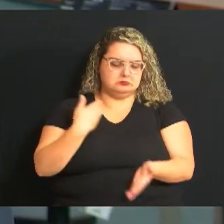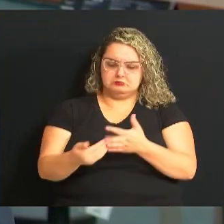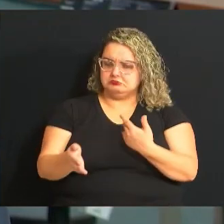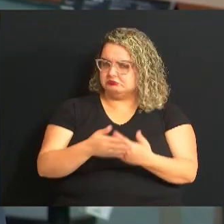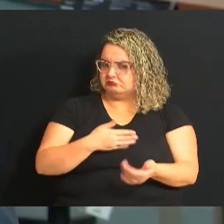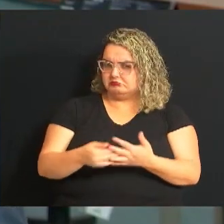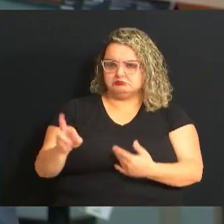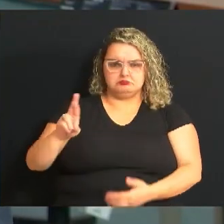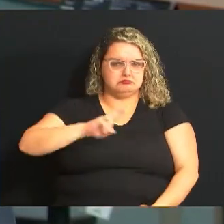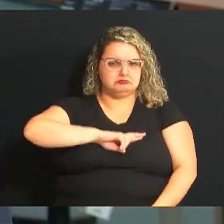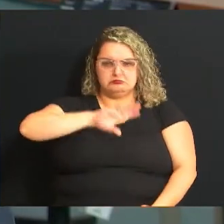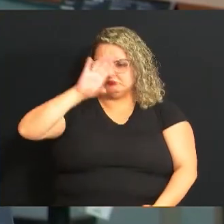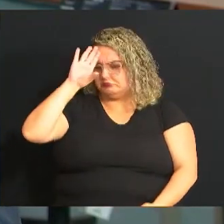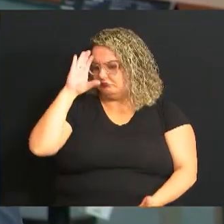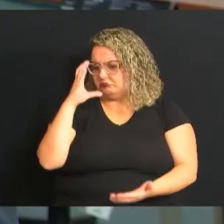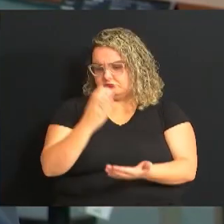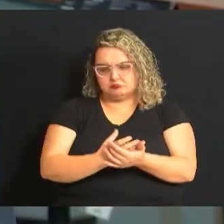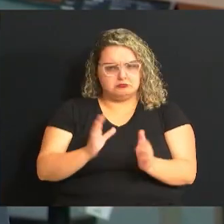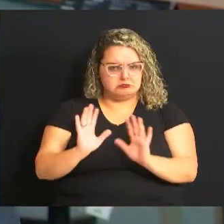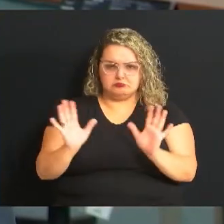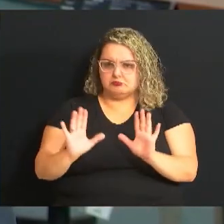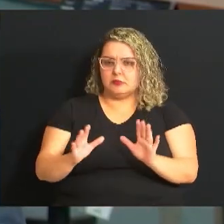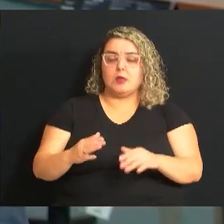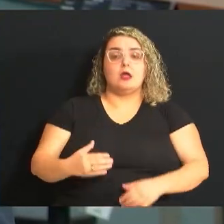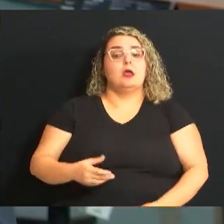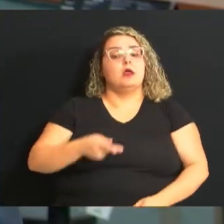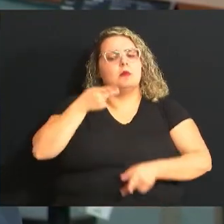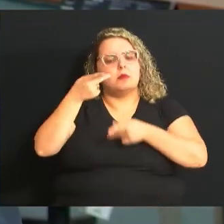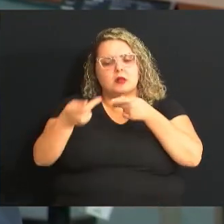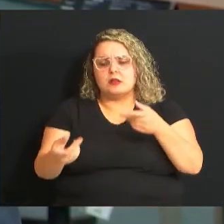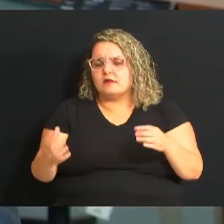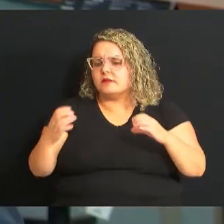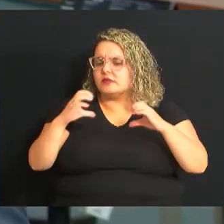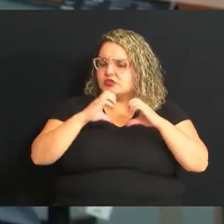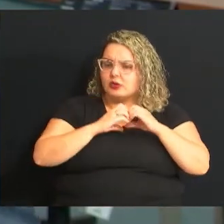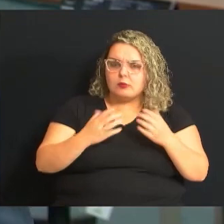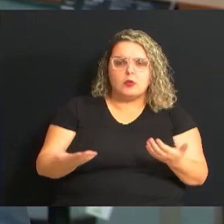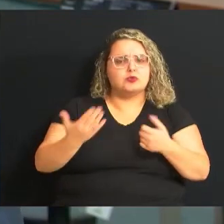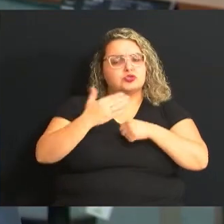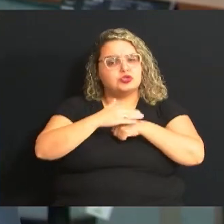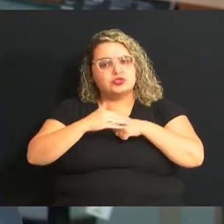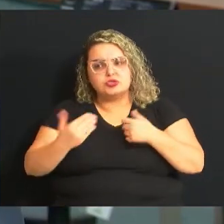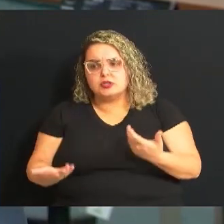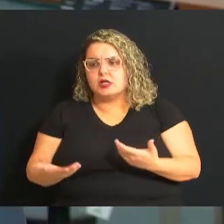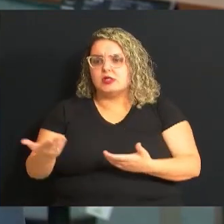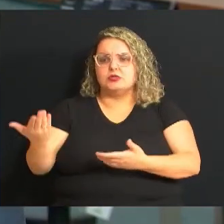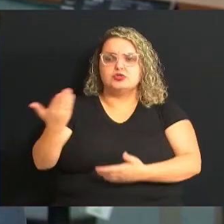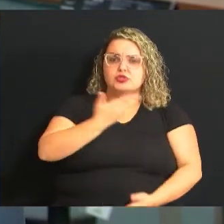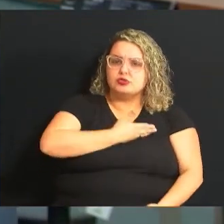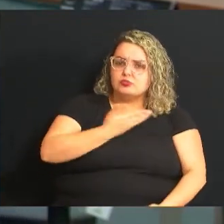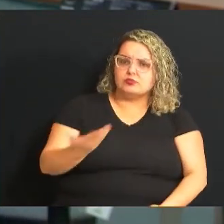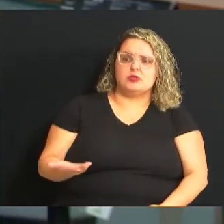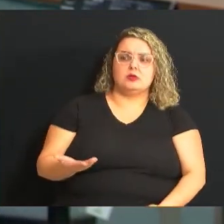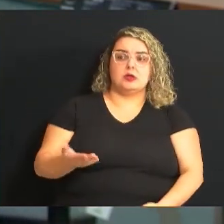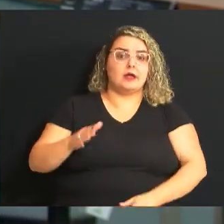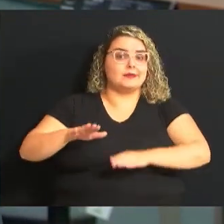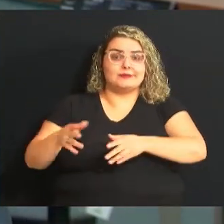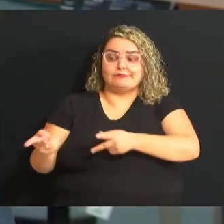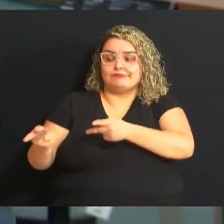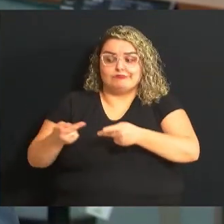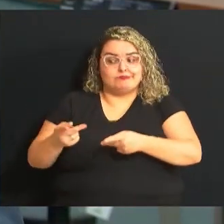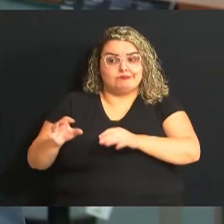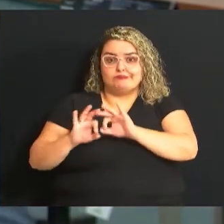pessoas vão até lá. Campinas é até uma boa cidade porque tem muitas pessoas que querem ajudar. O parlamentar protocolou o requerimento